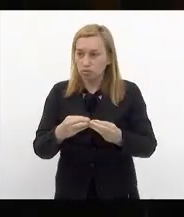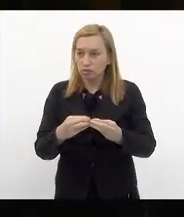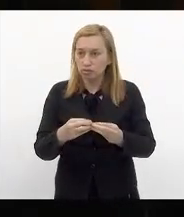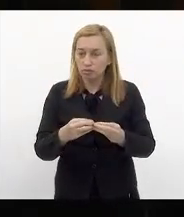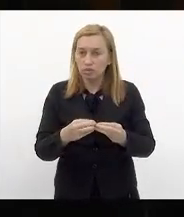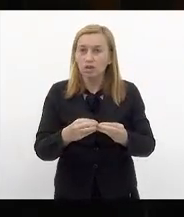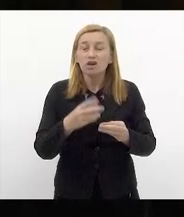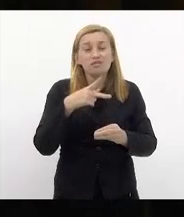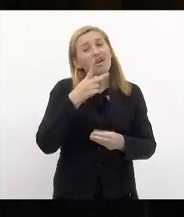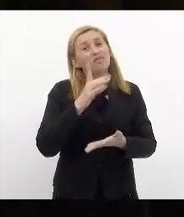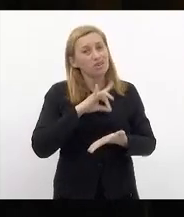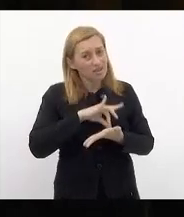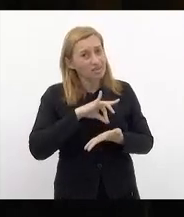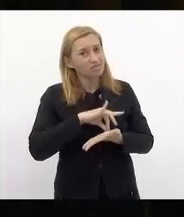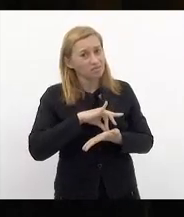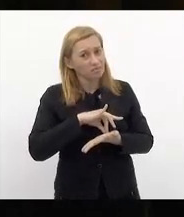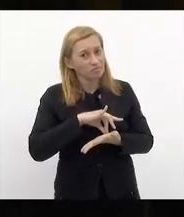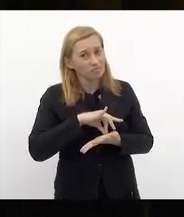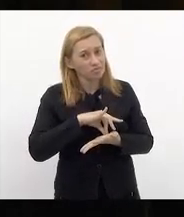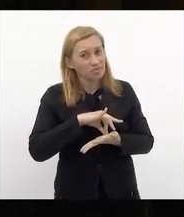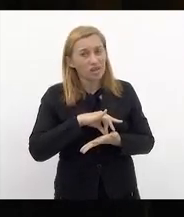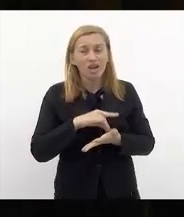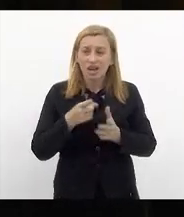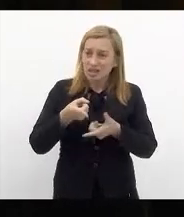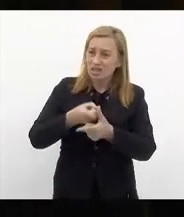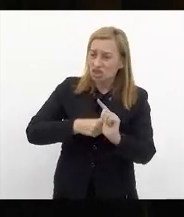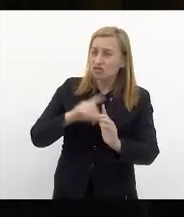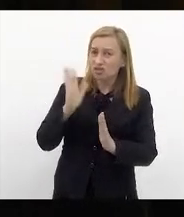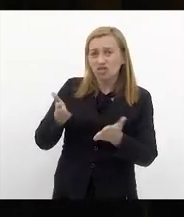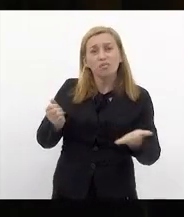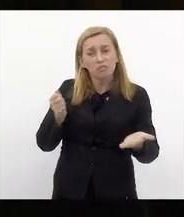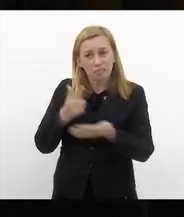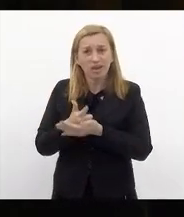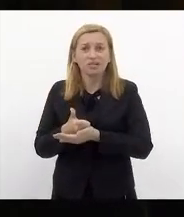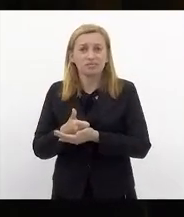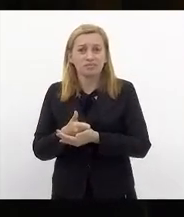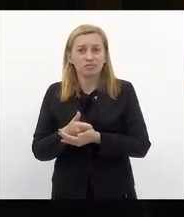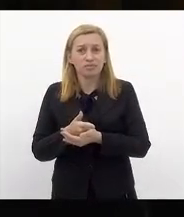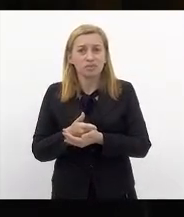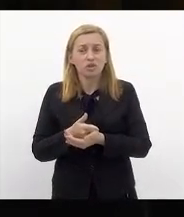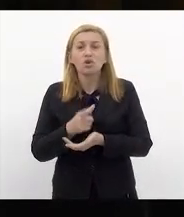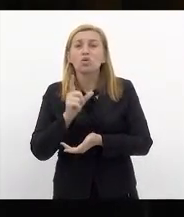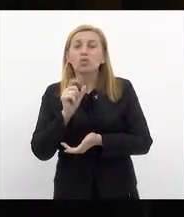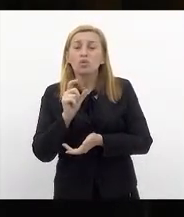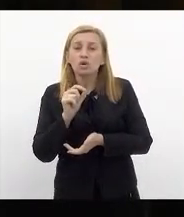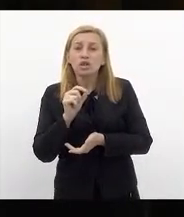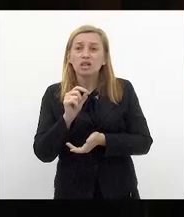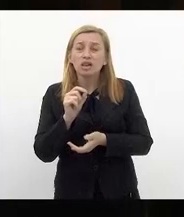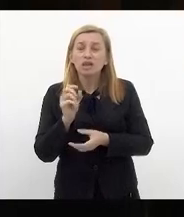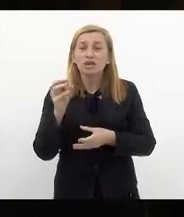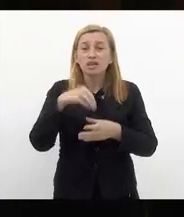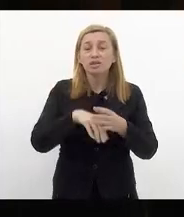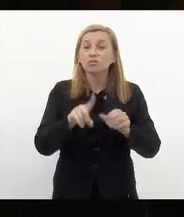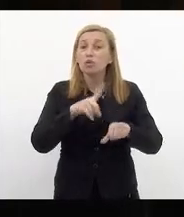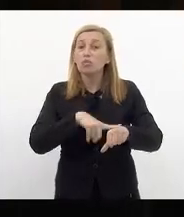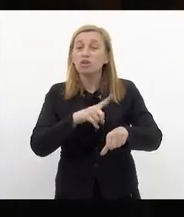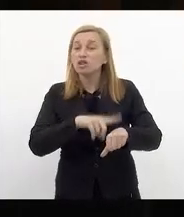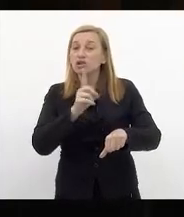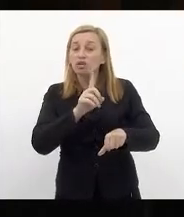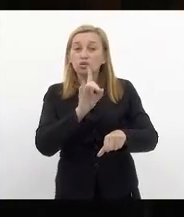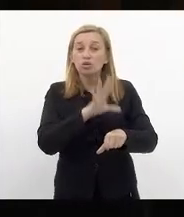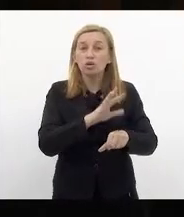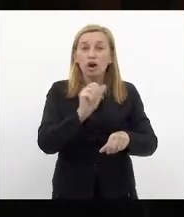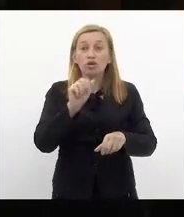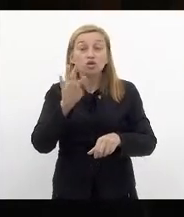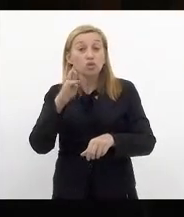E falar a verdade. Essa dívida já está paga. O que cabe nesse momento não só é uma